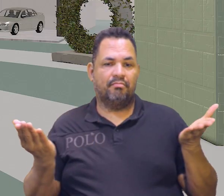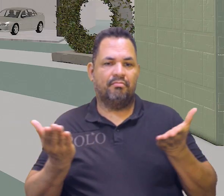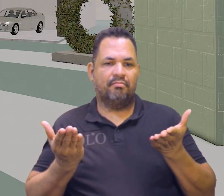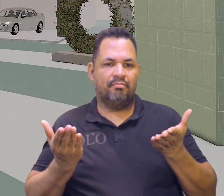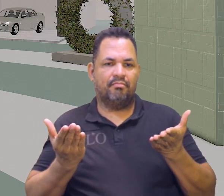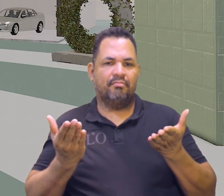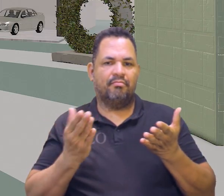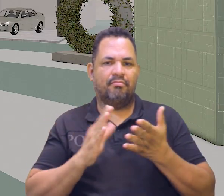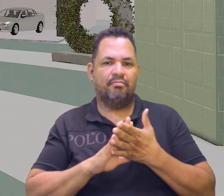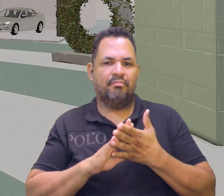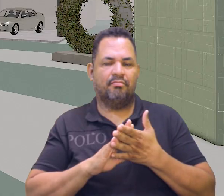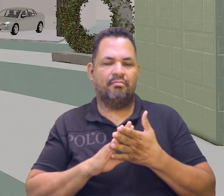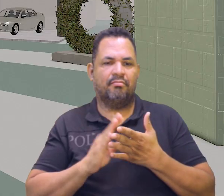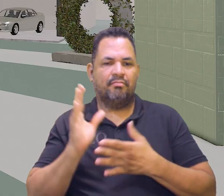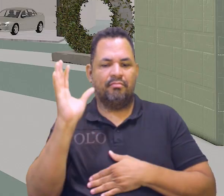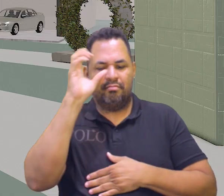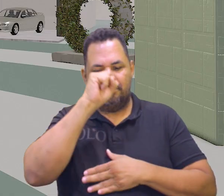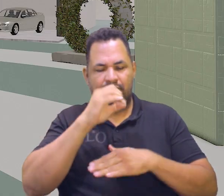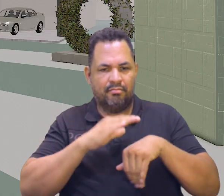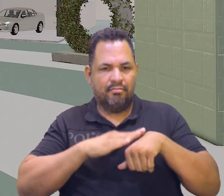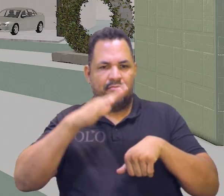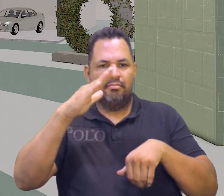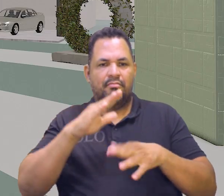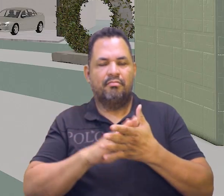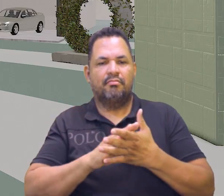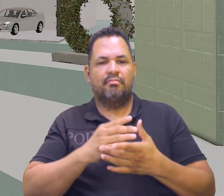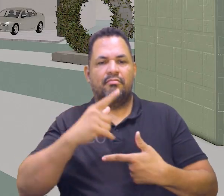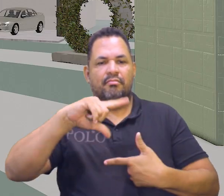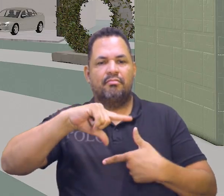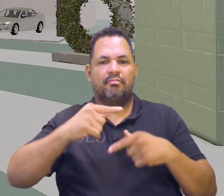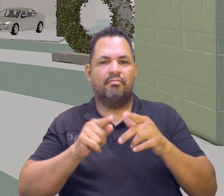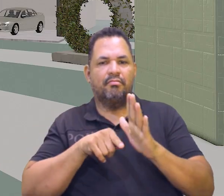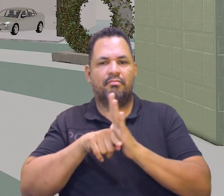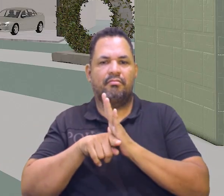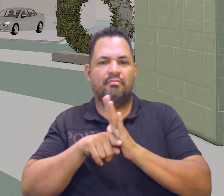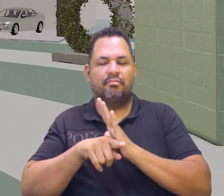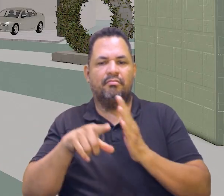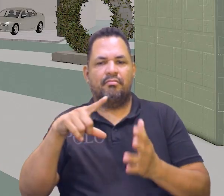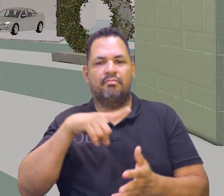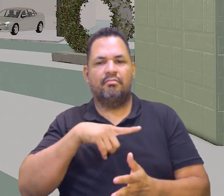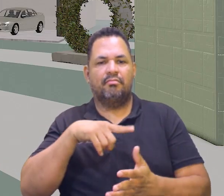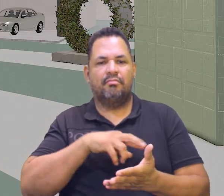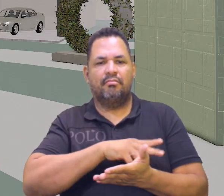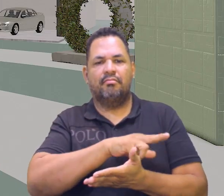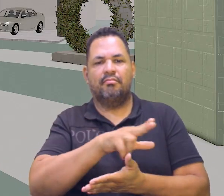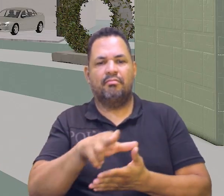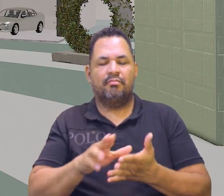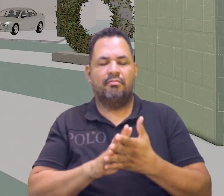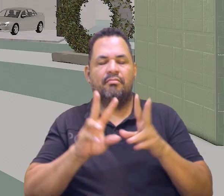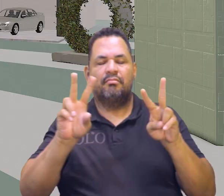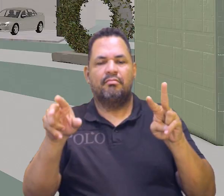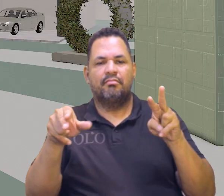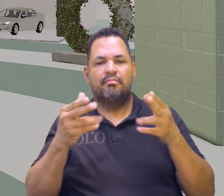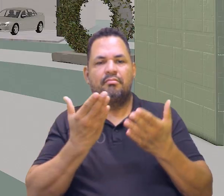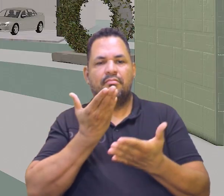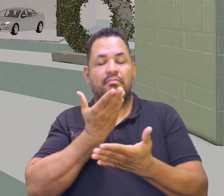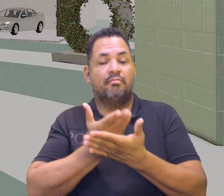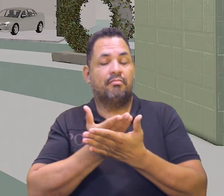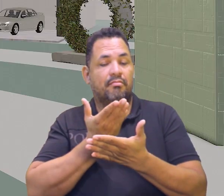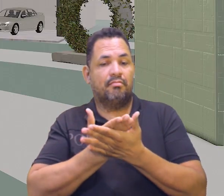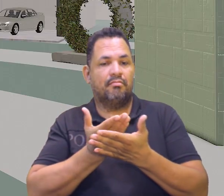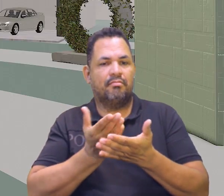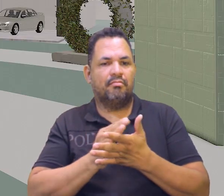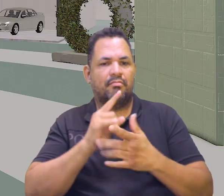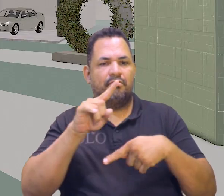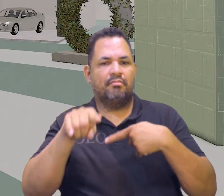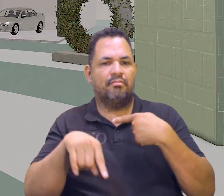claro, né, sempre agregando conhecimento. A geometria analítica a gente ainda está a caminho, tá? Temos muita coisa para estudar. São muitas aulas, porque primeiro a gente